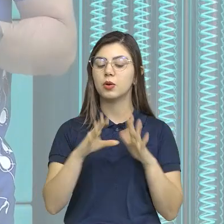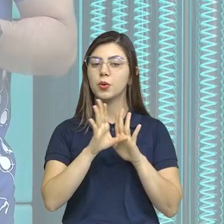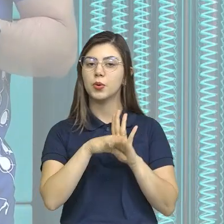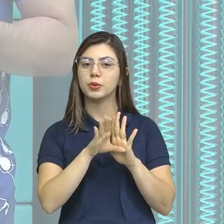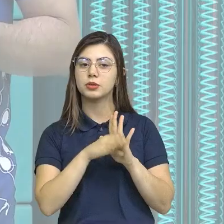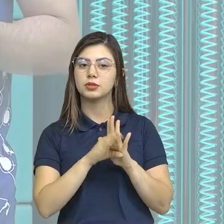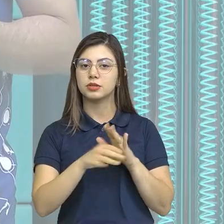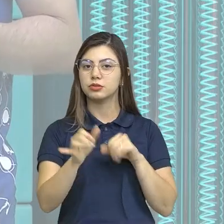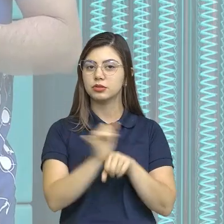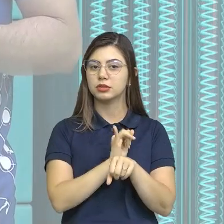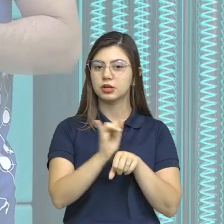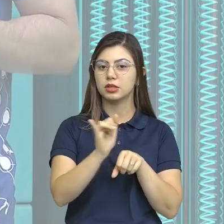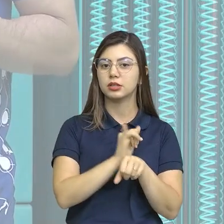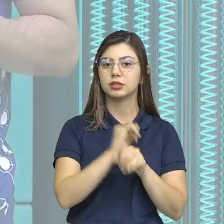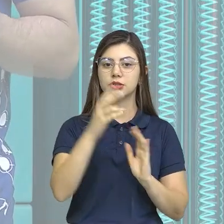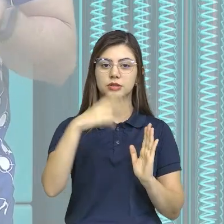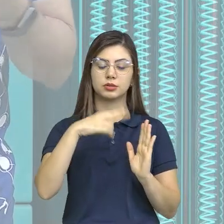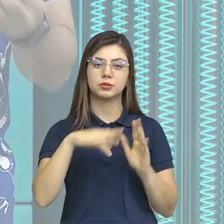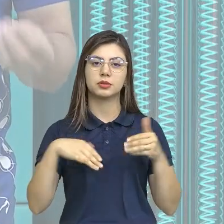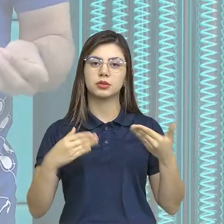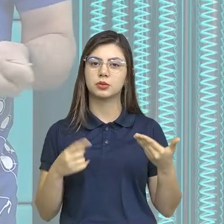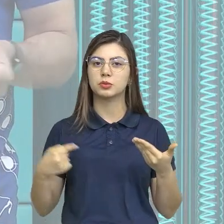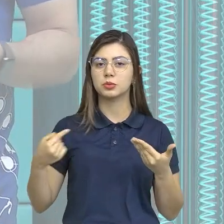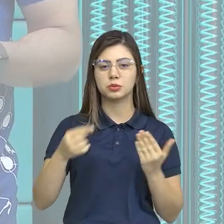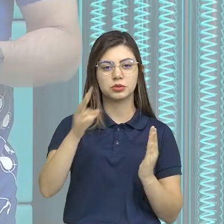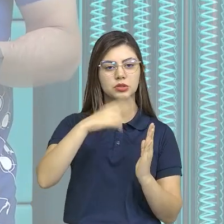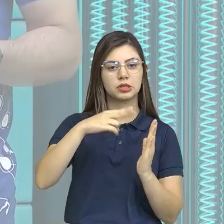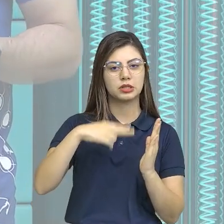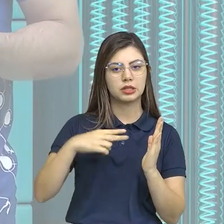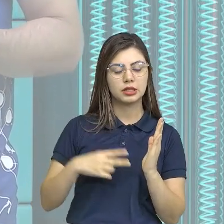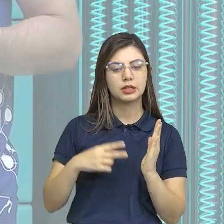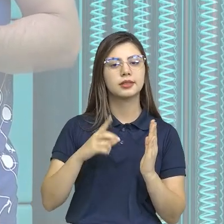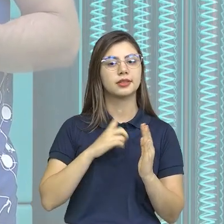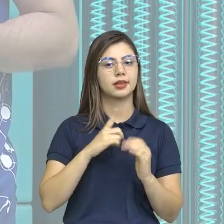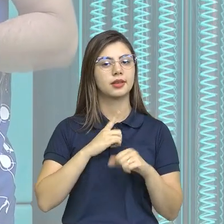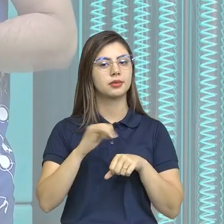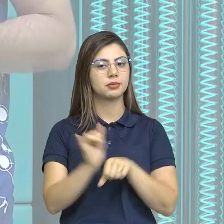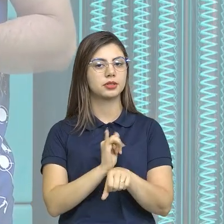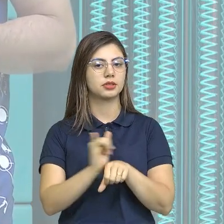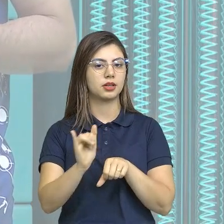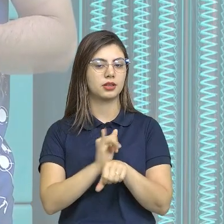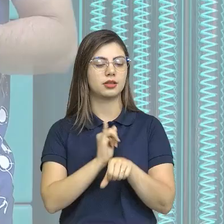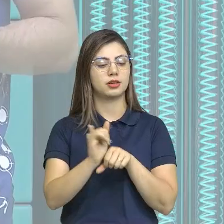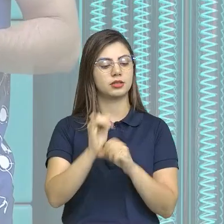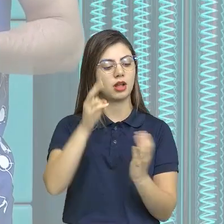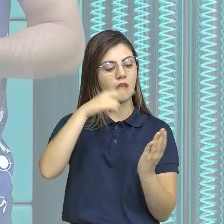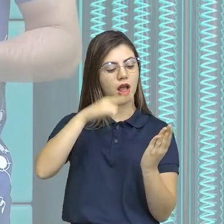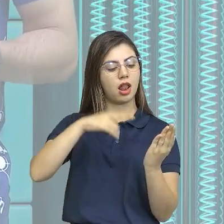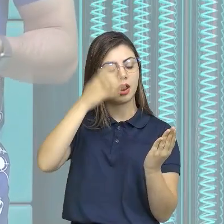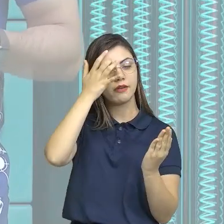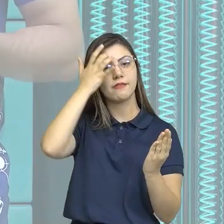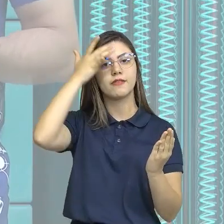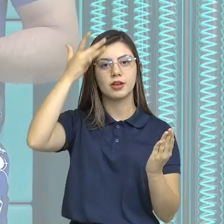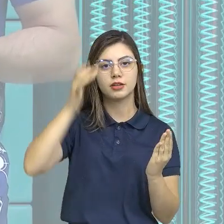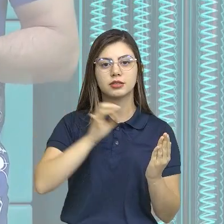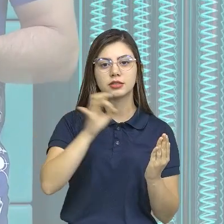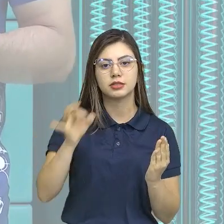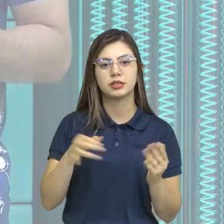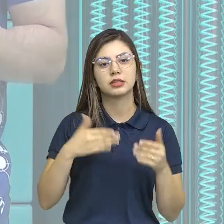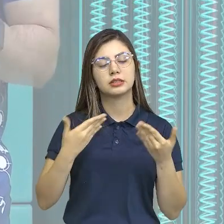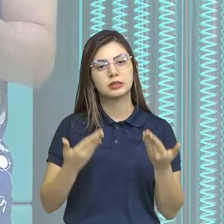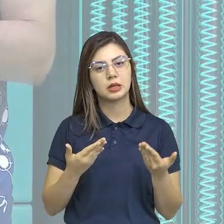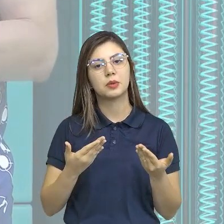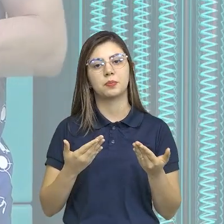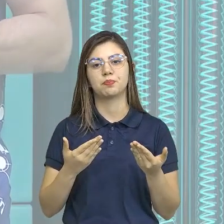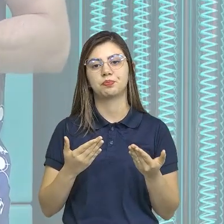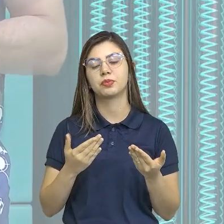Todos nós, quando vamos ler um texto, nós vamos lançar mão de estratégias para tornar essa leitura mais fácil. E aí tem várias situações